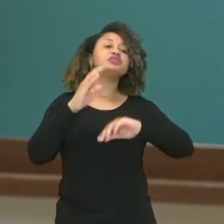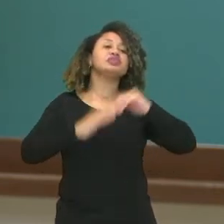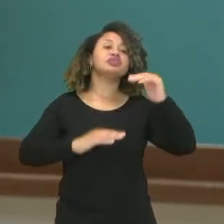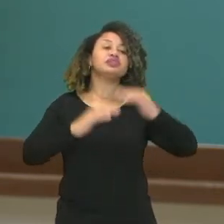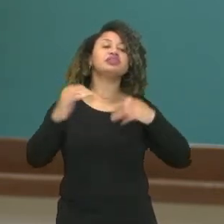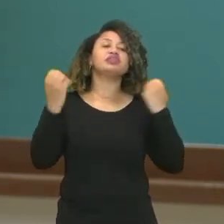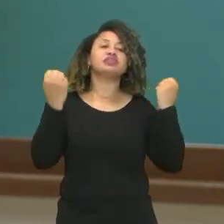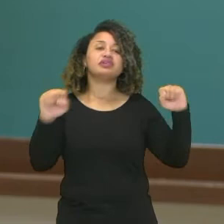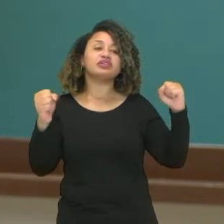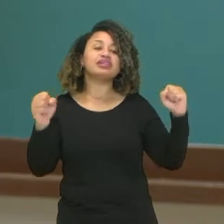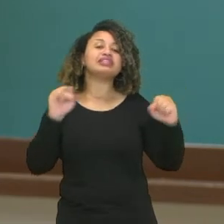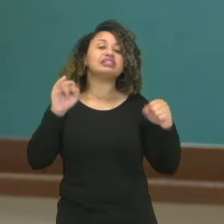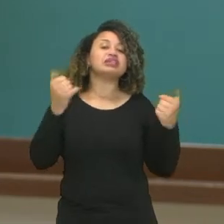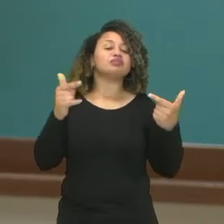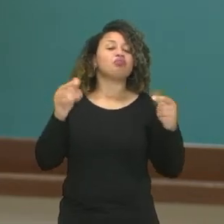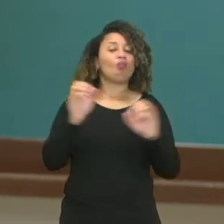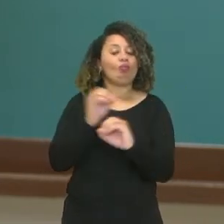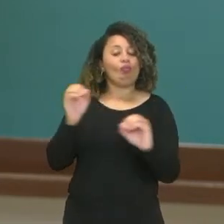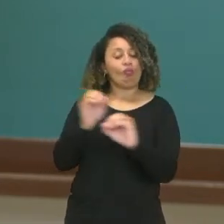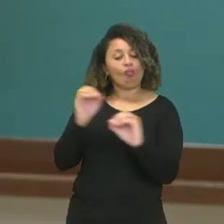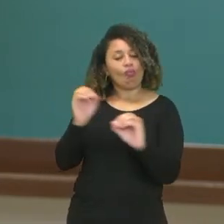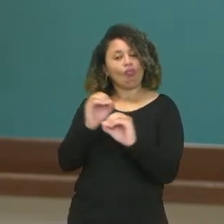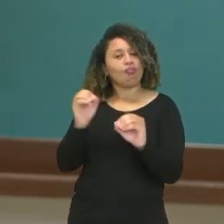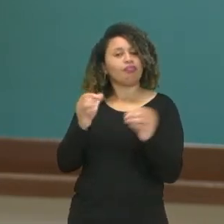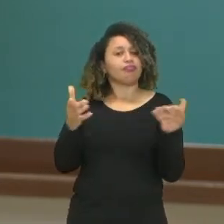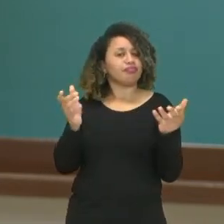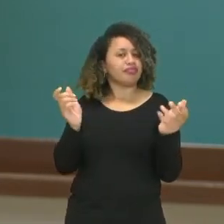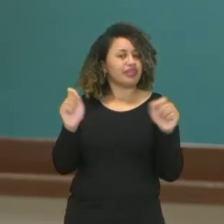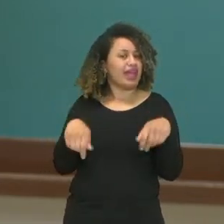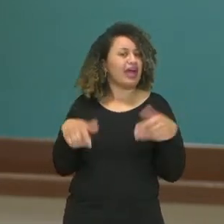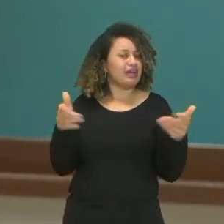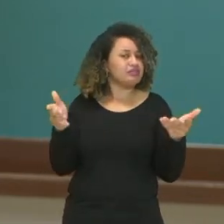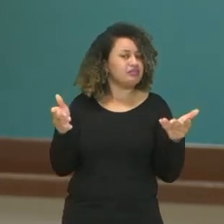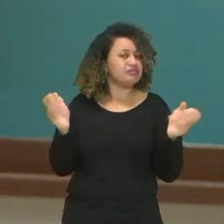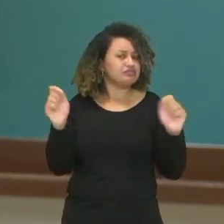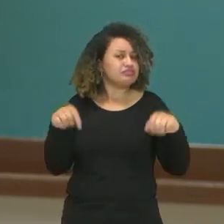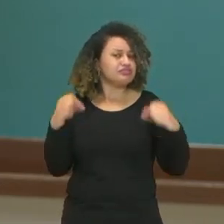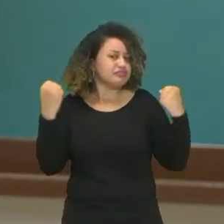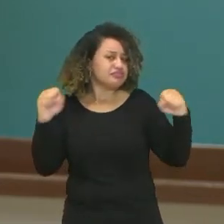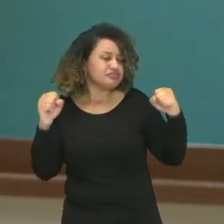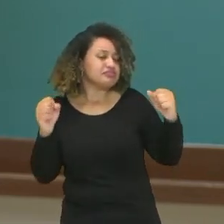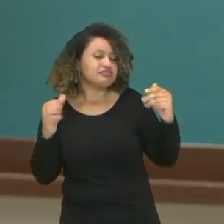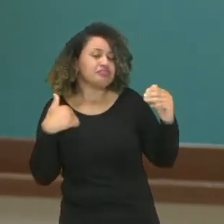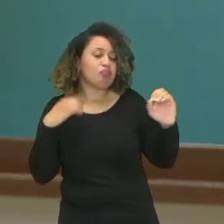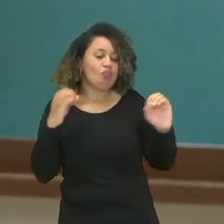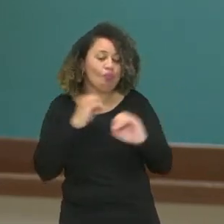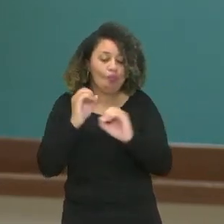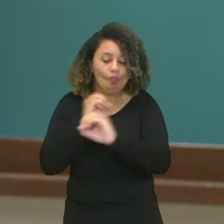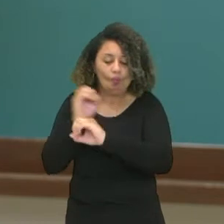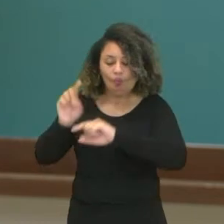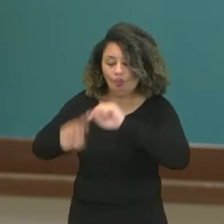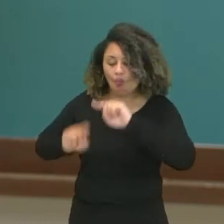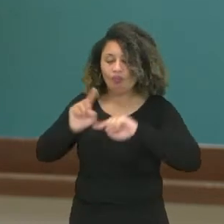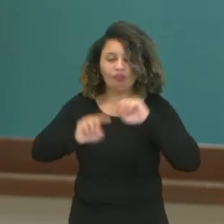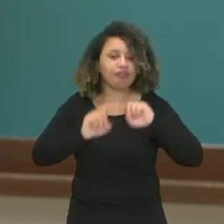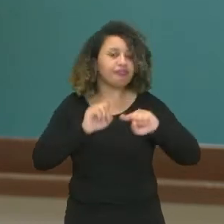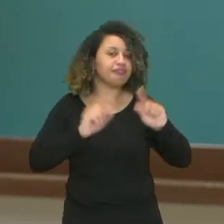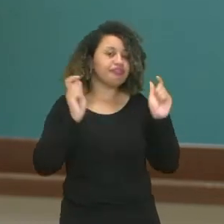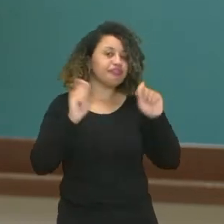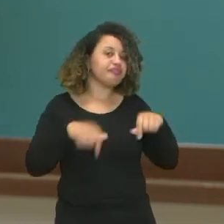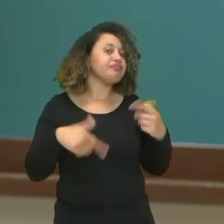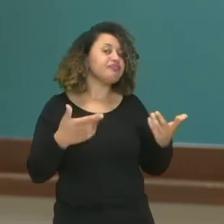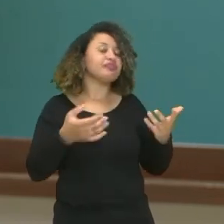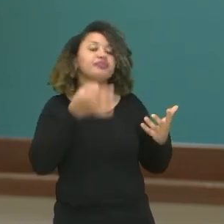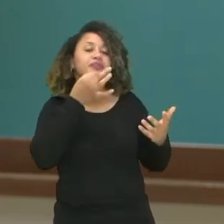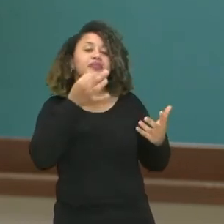da ginástica sem equipamento algum? Vocês acham que dá para fazer ginástica sem nenhum equipamento? O que vocês